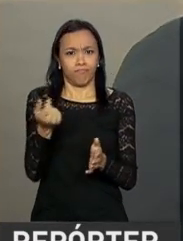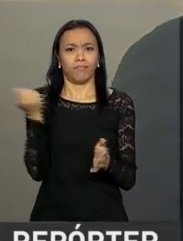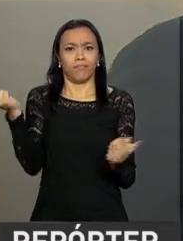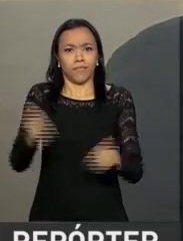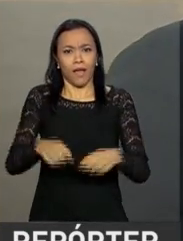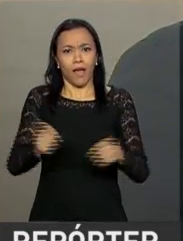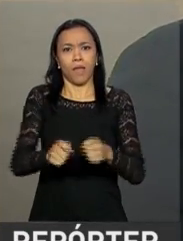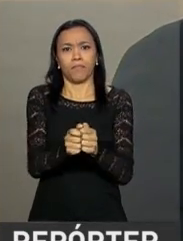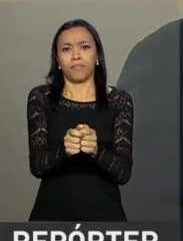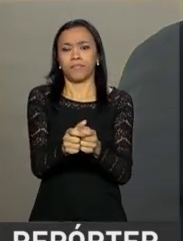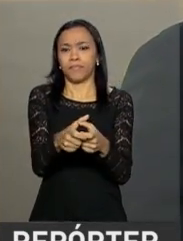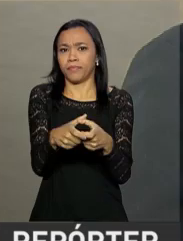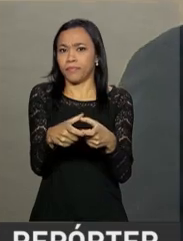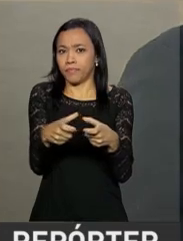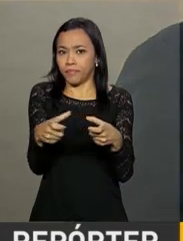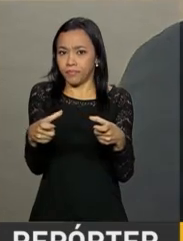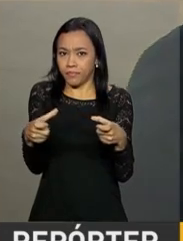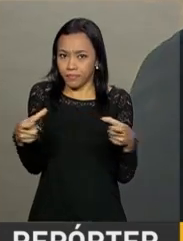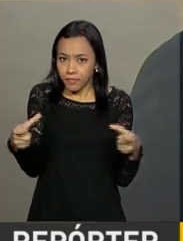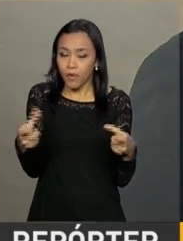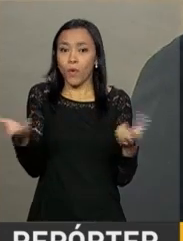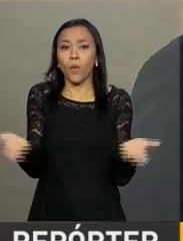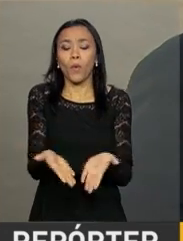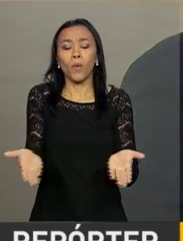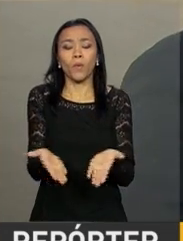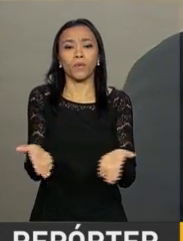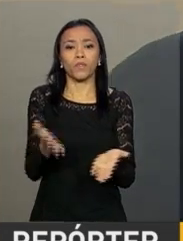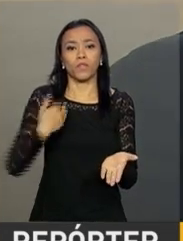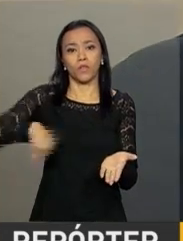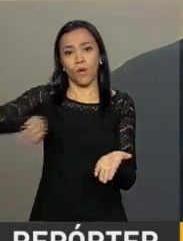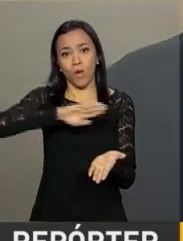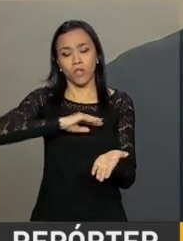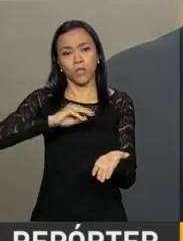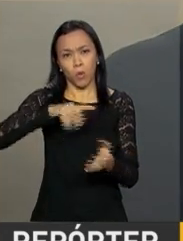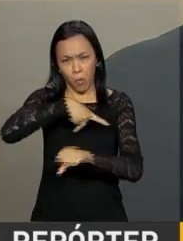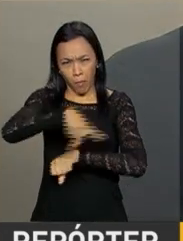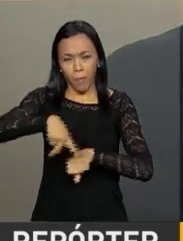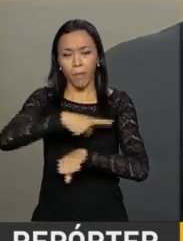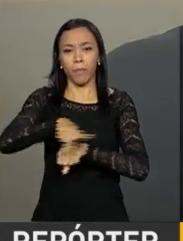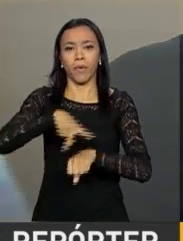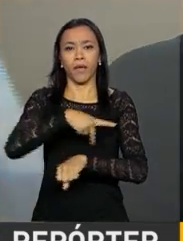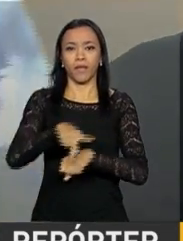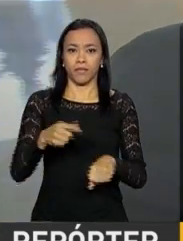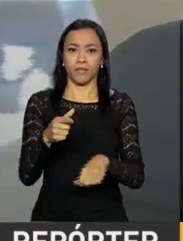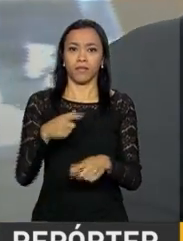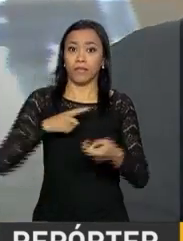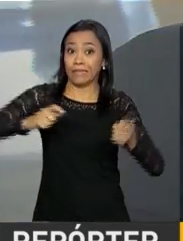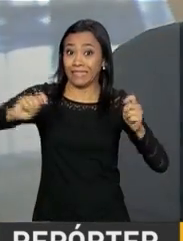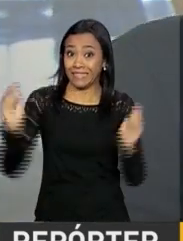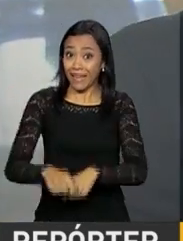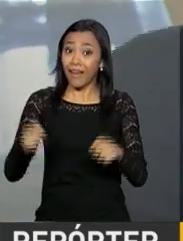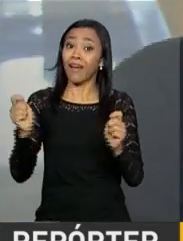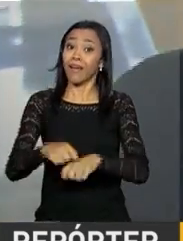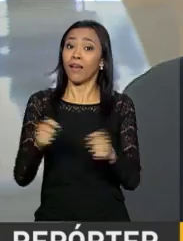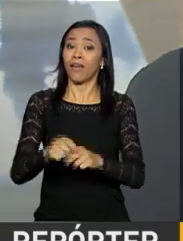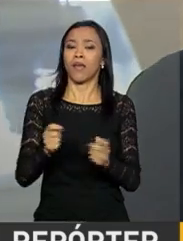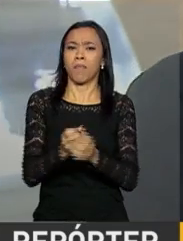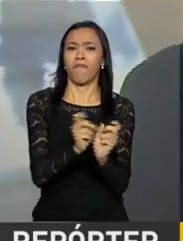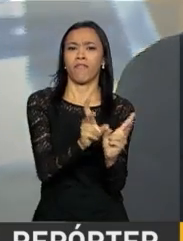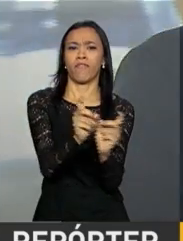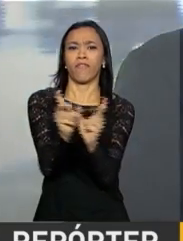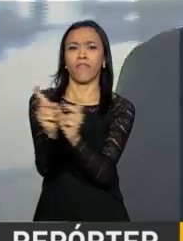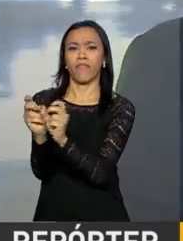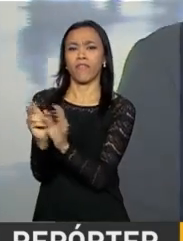ilimitada. Nós somos hoje, talvez, o país que tem a condição de abastecer o mundo inteiro no que